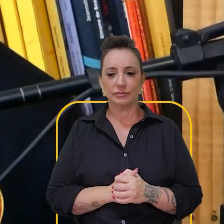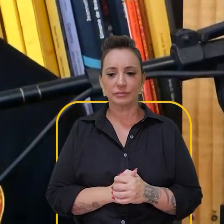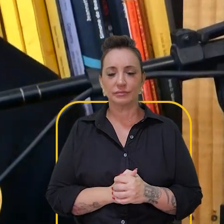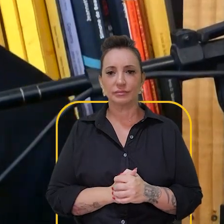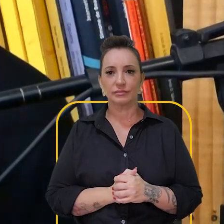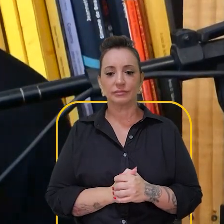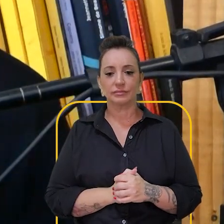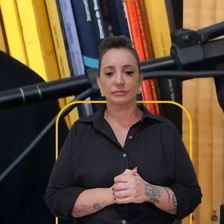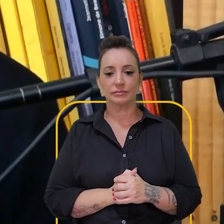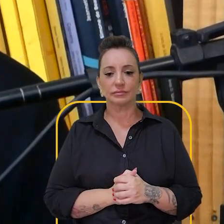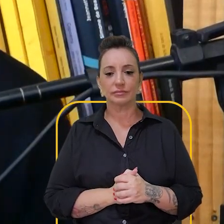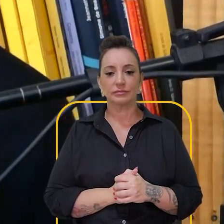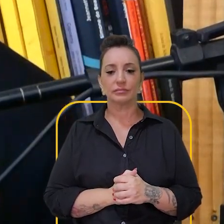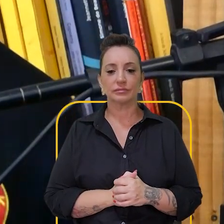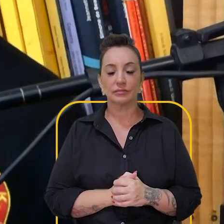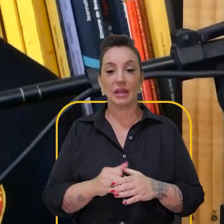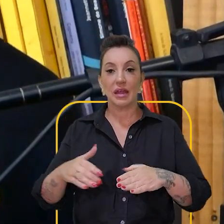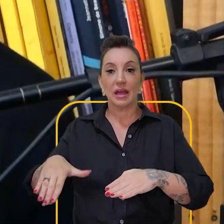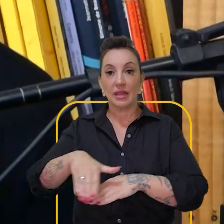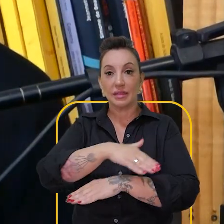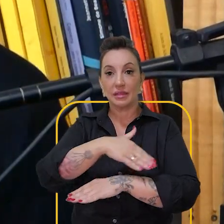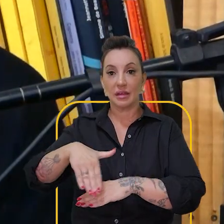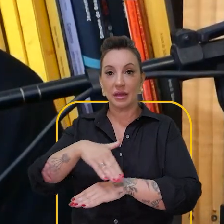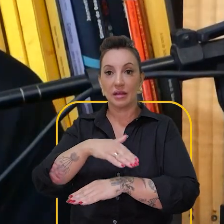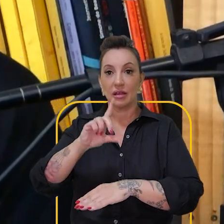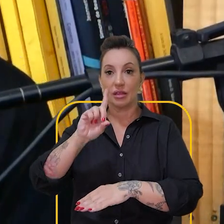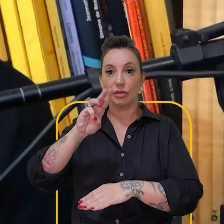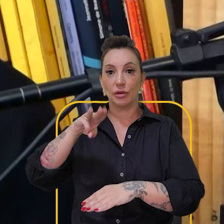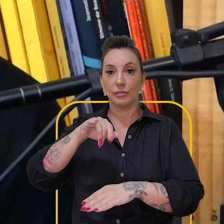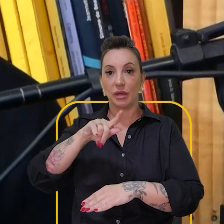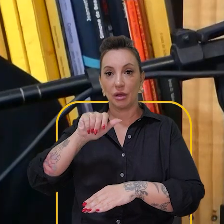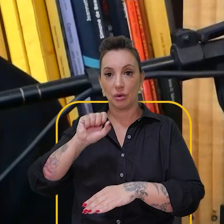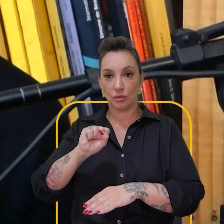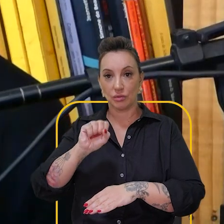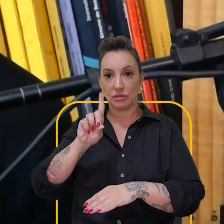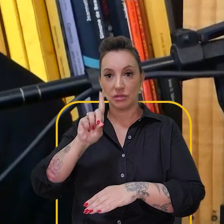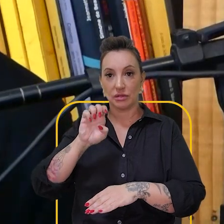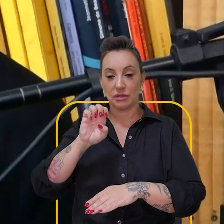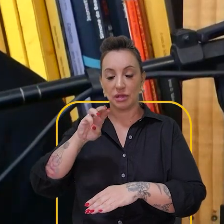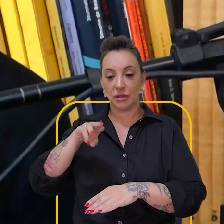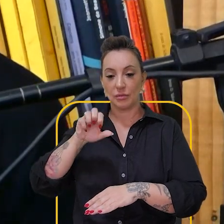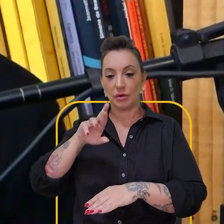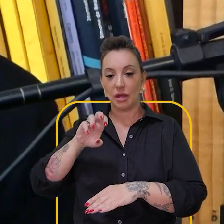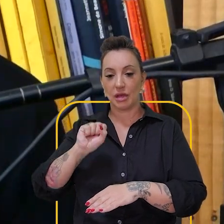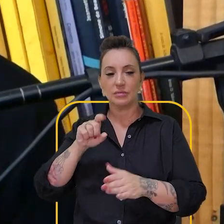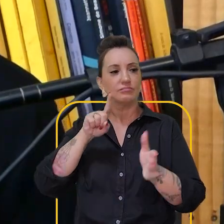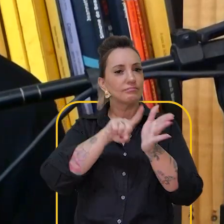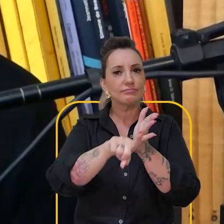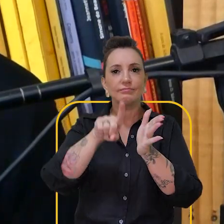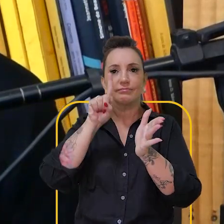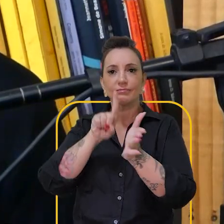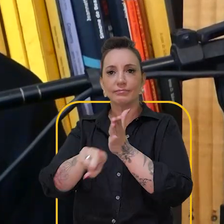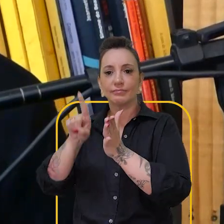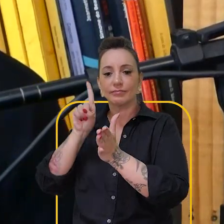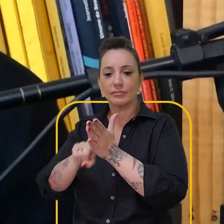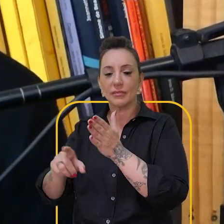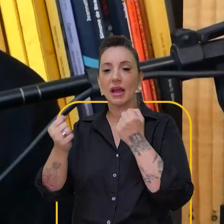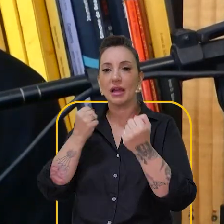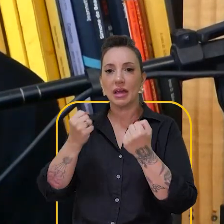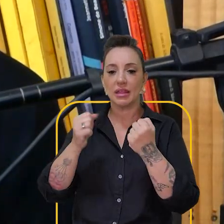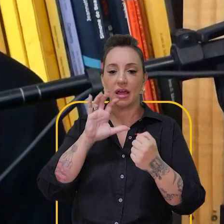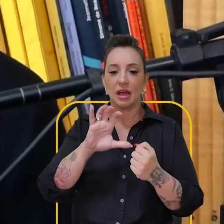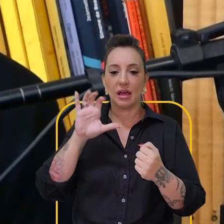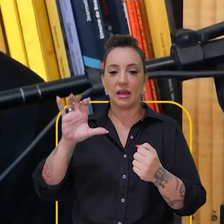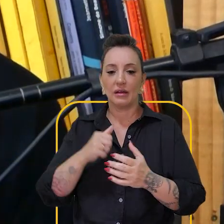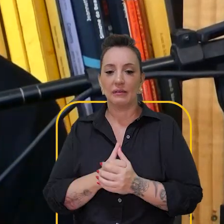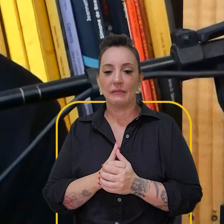perguntar tem uma academia assim assim e o pessoal indicava uma academia que estava com um aluno dele que ele não estava